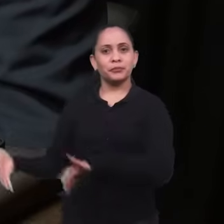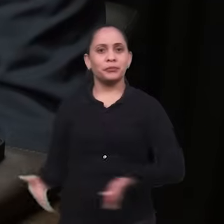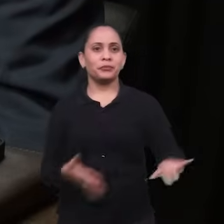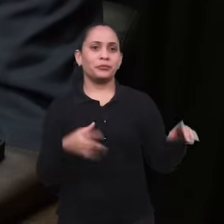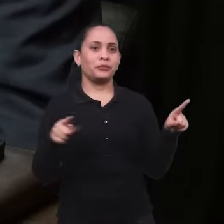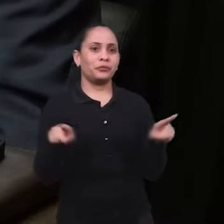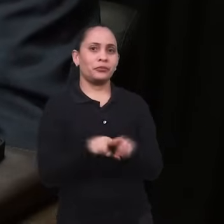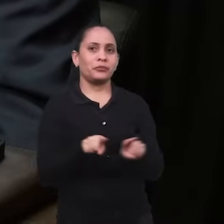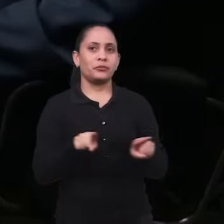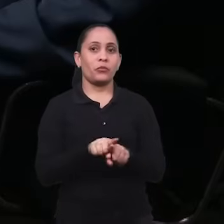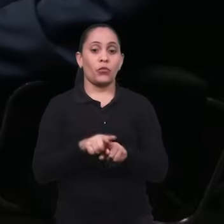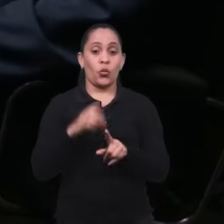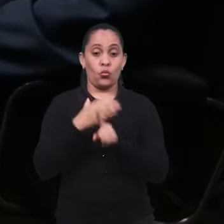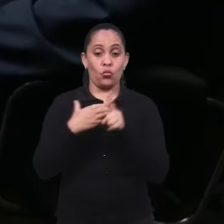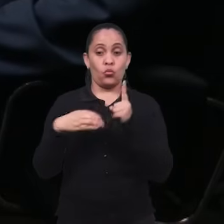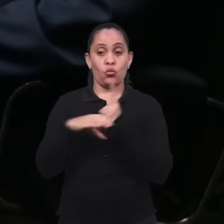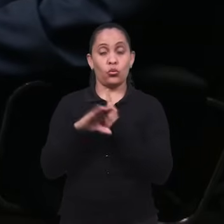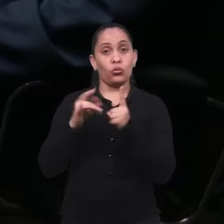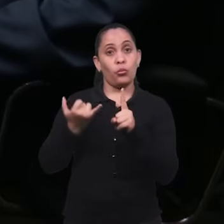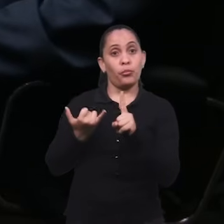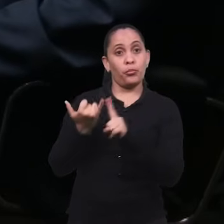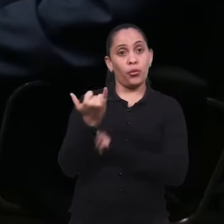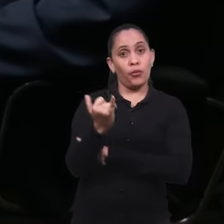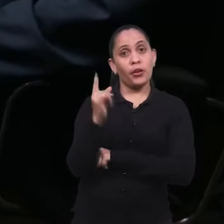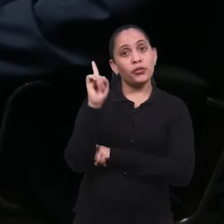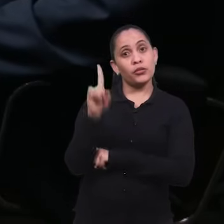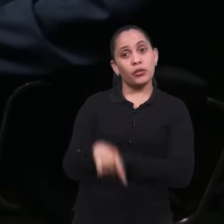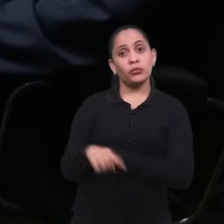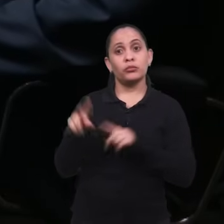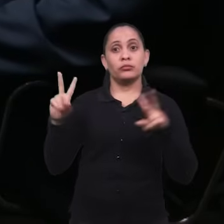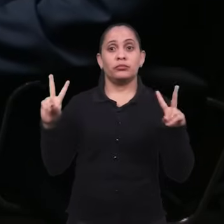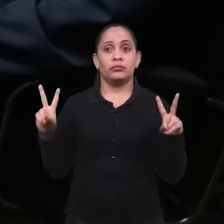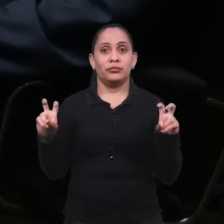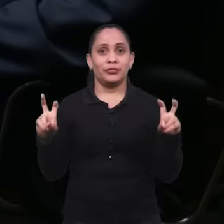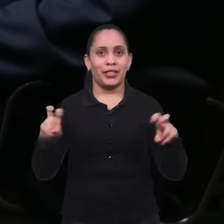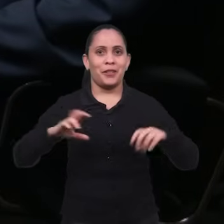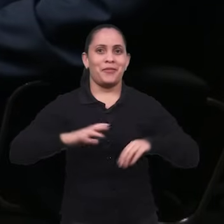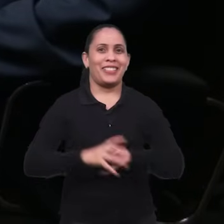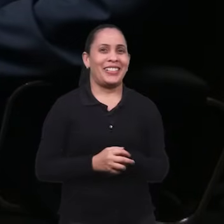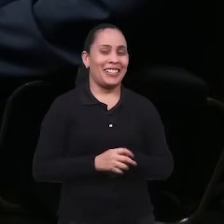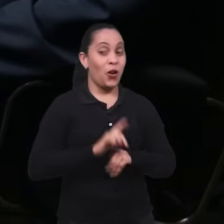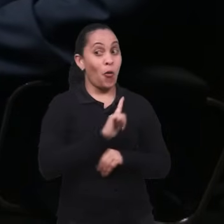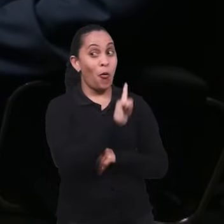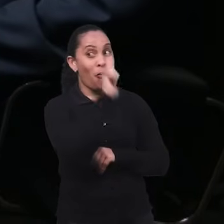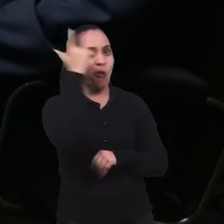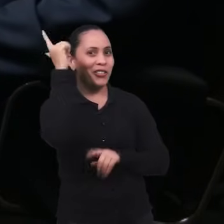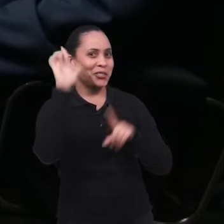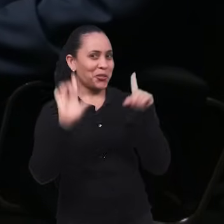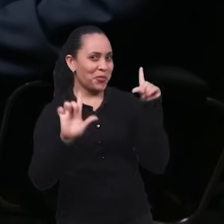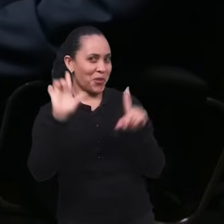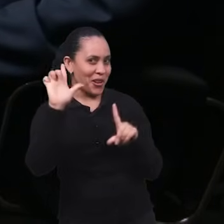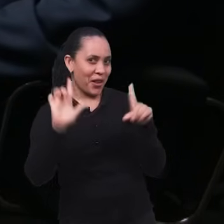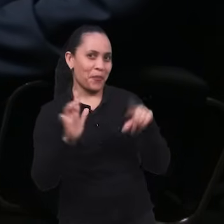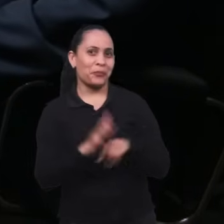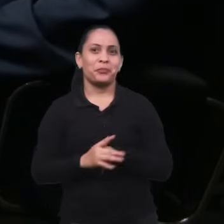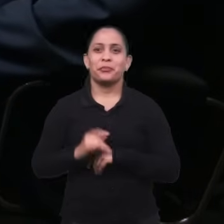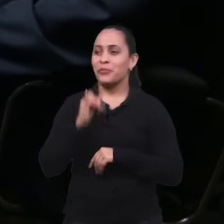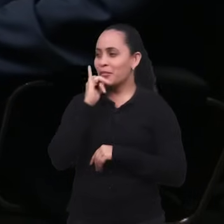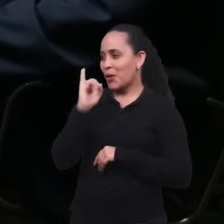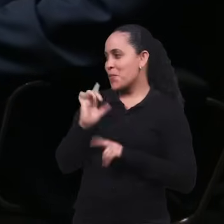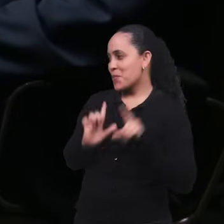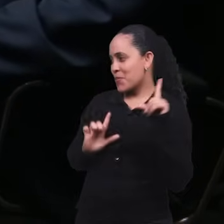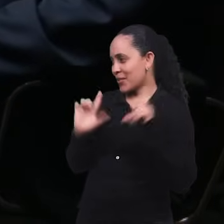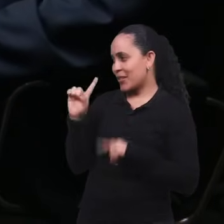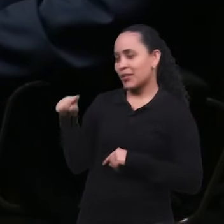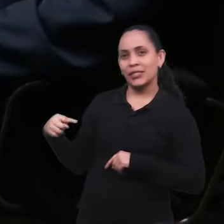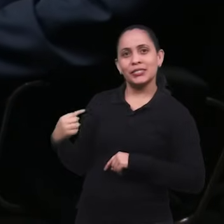O Josias citou o culto profético, que é um assunto para outros programas.